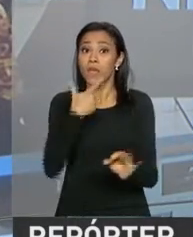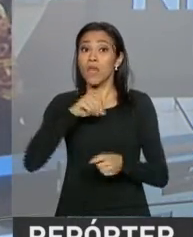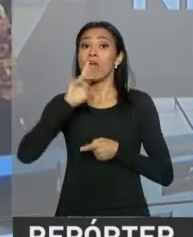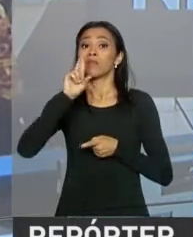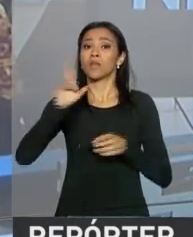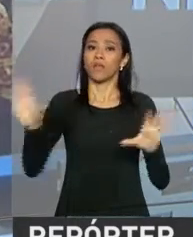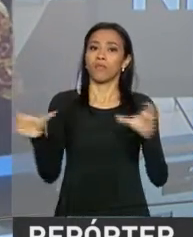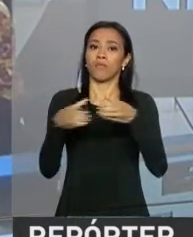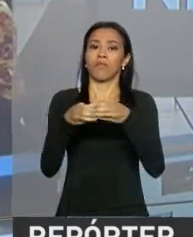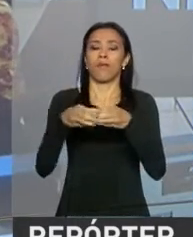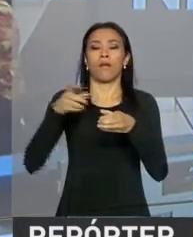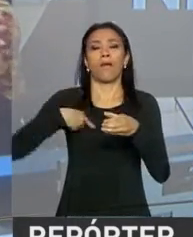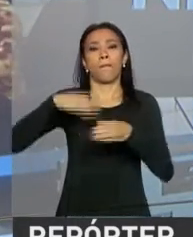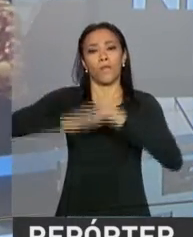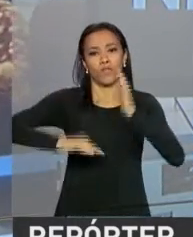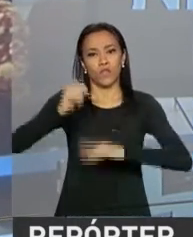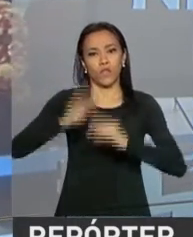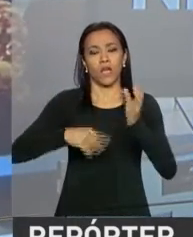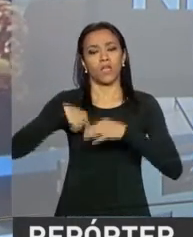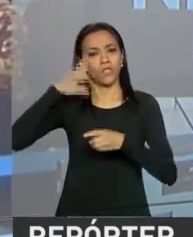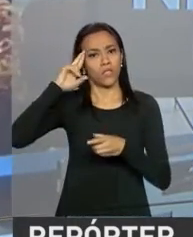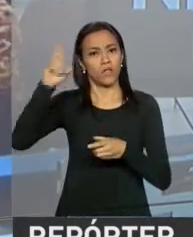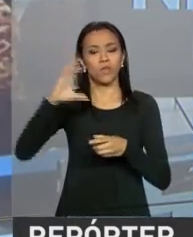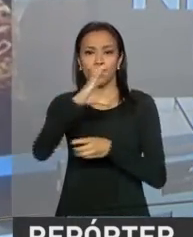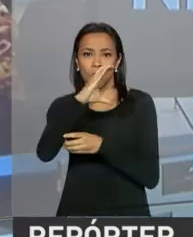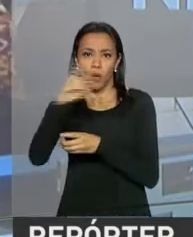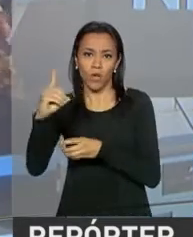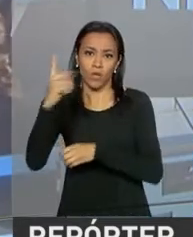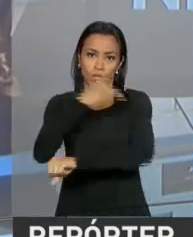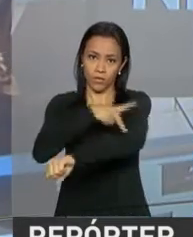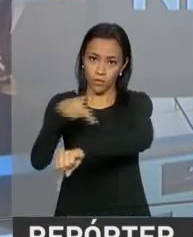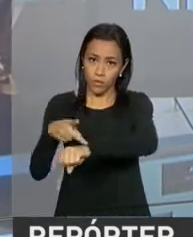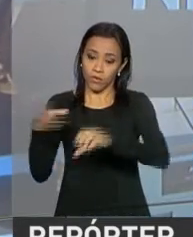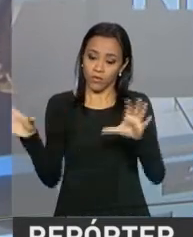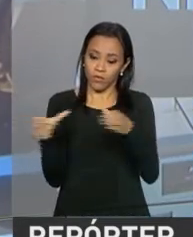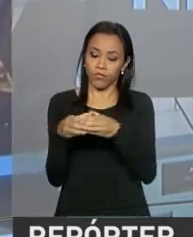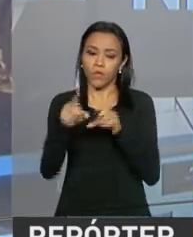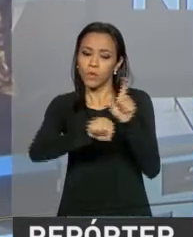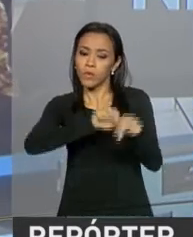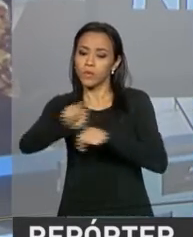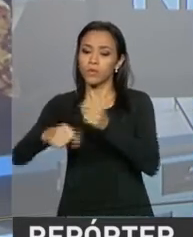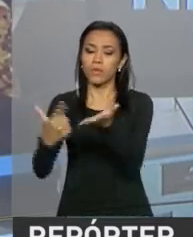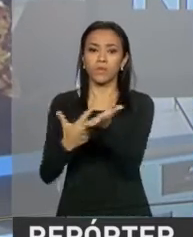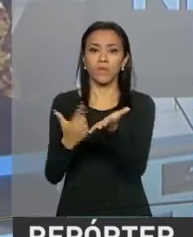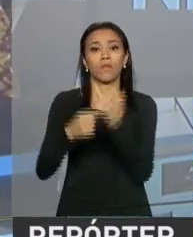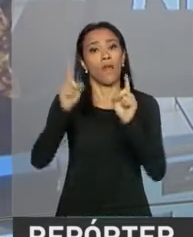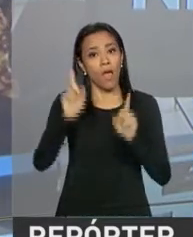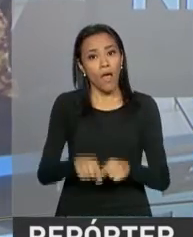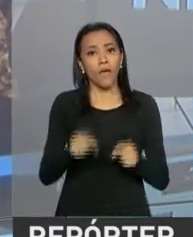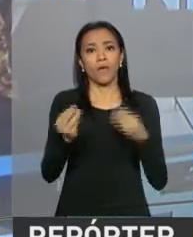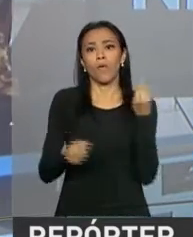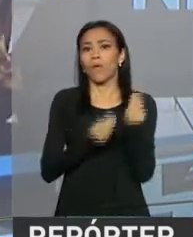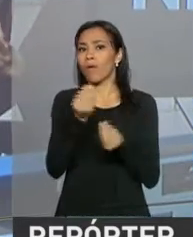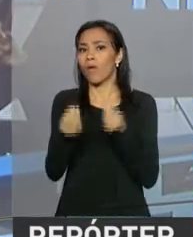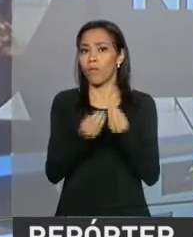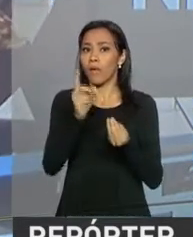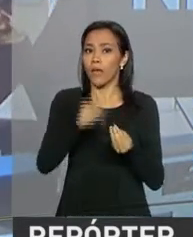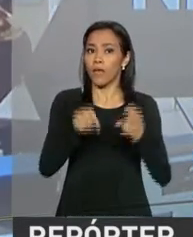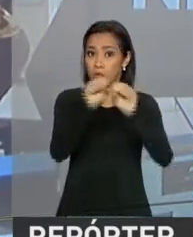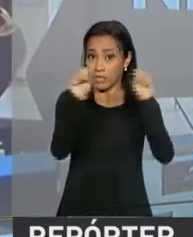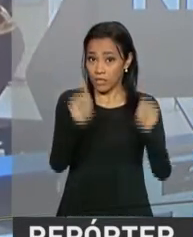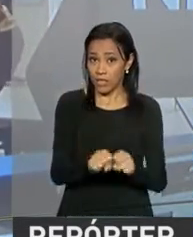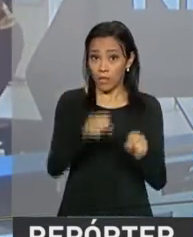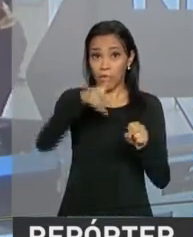profissionais diretores e coordenadores pedagógicos esse processo deve ser feito por meio do sistema